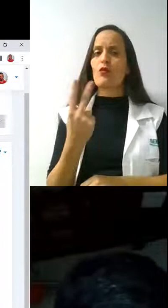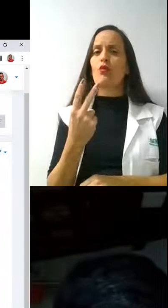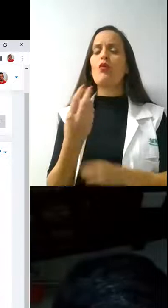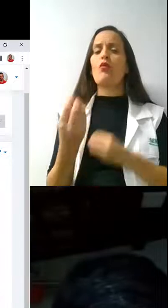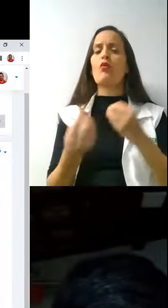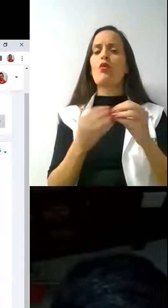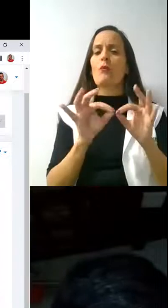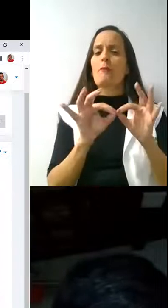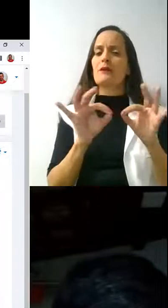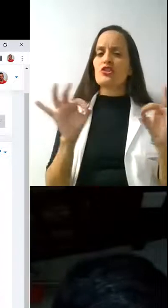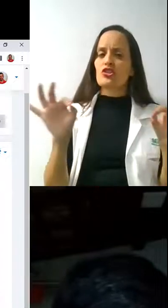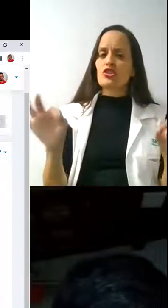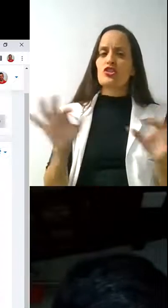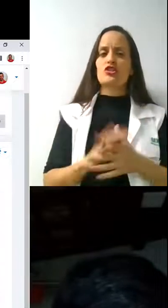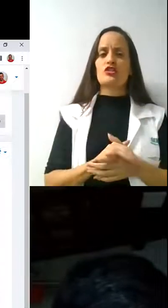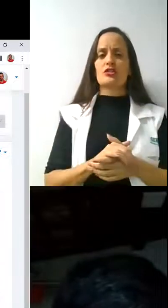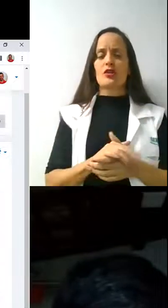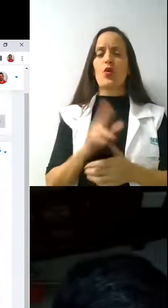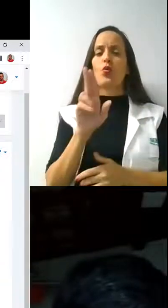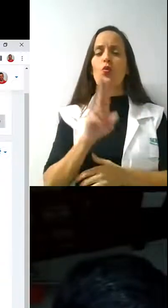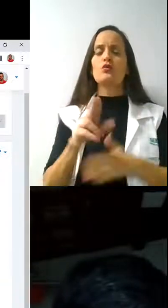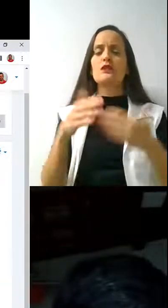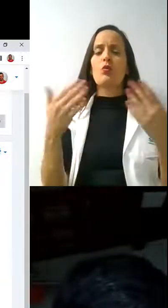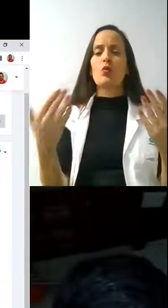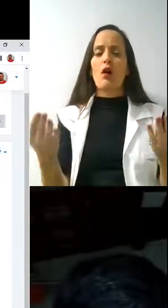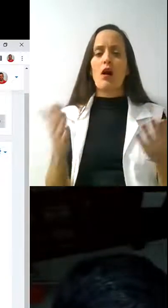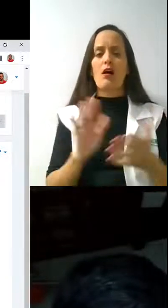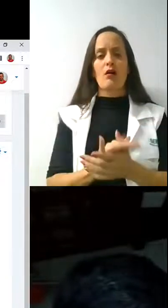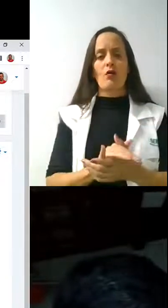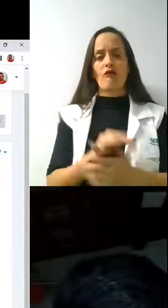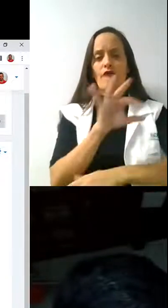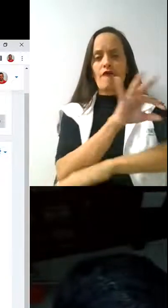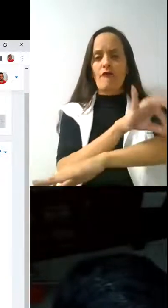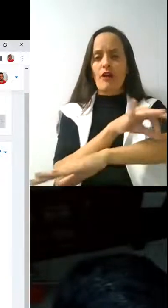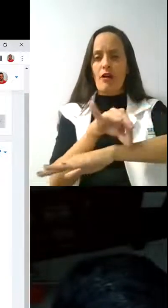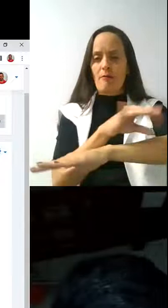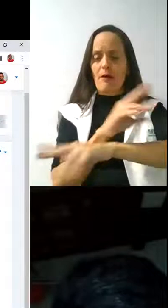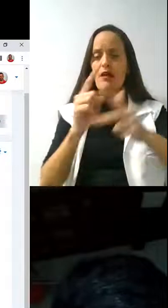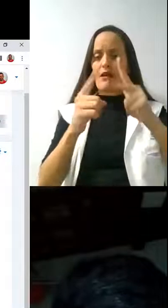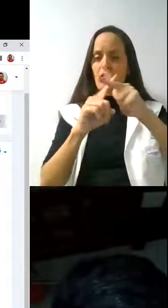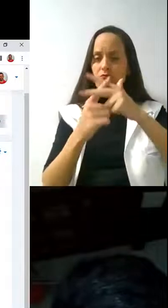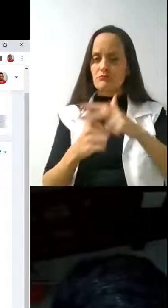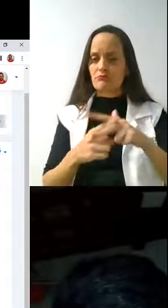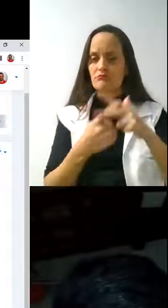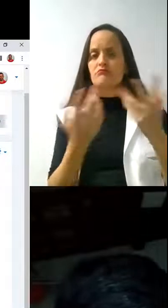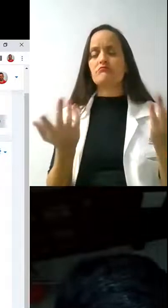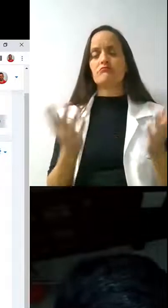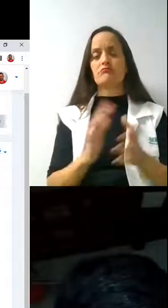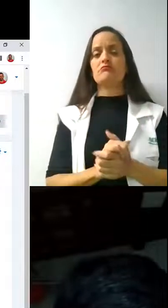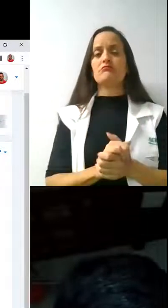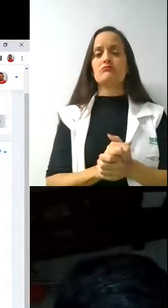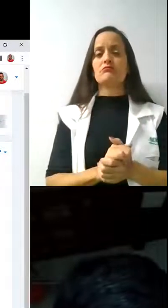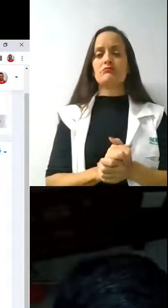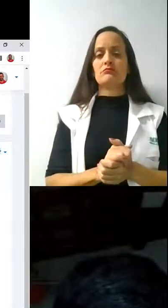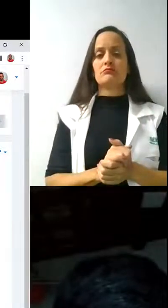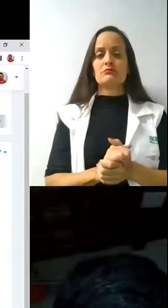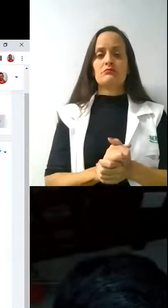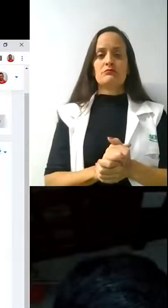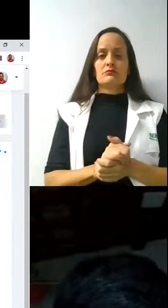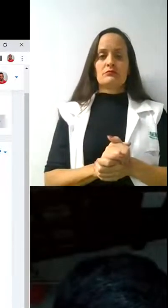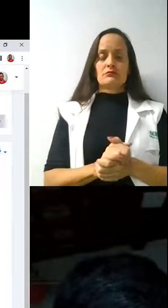medidas, as ferramentas usadas, né, os exercícios, tem uma parte de atividade individual aqui também.